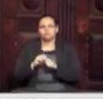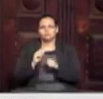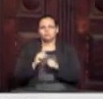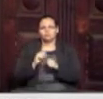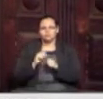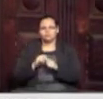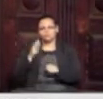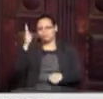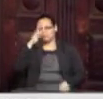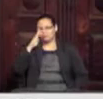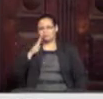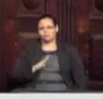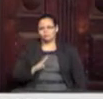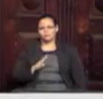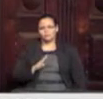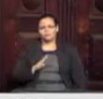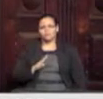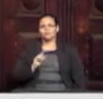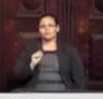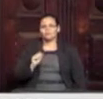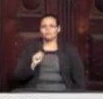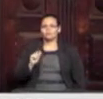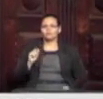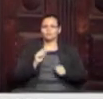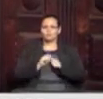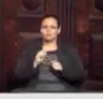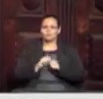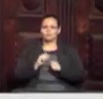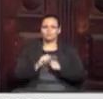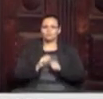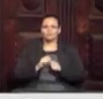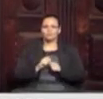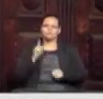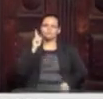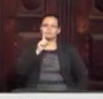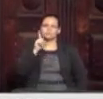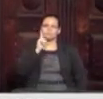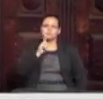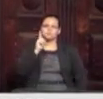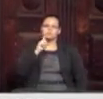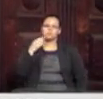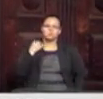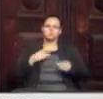brasil na corte americana